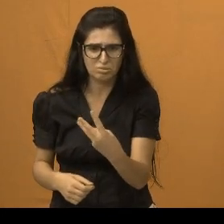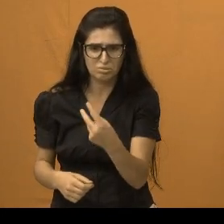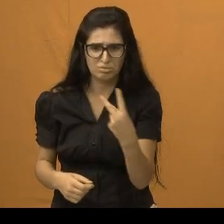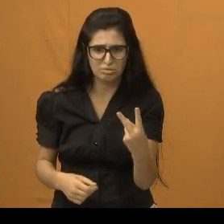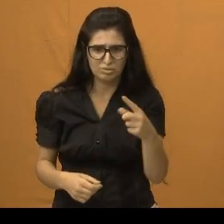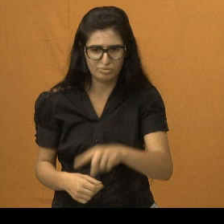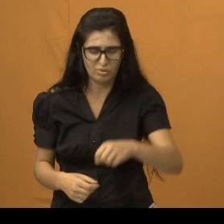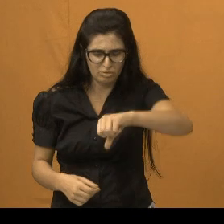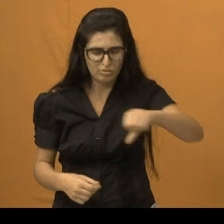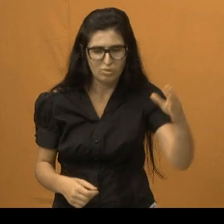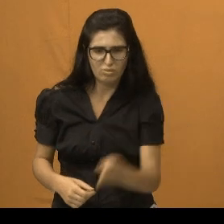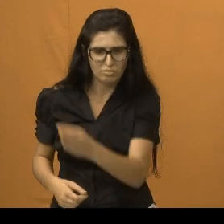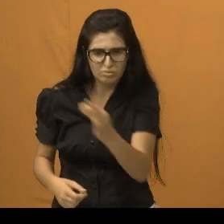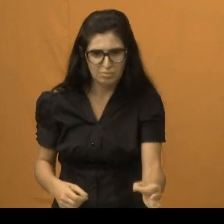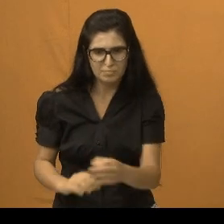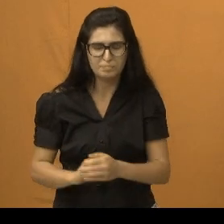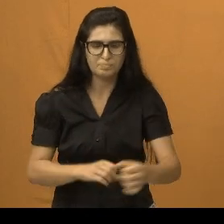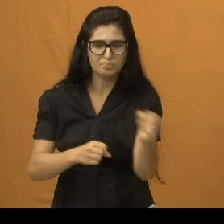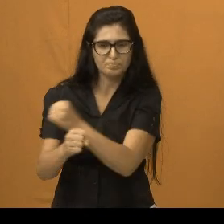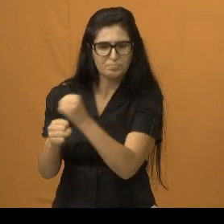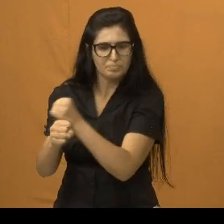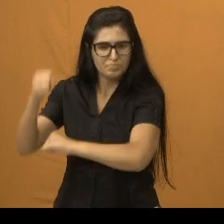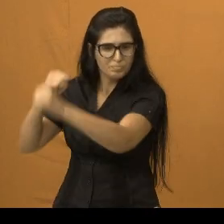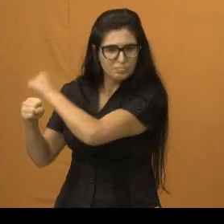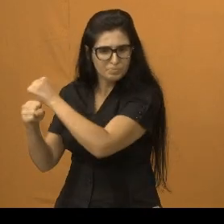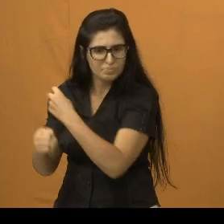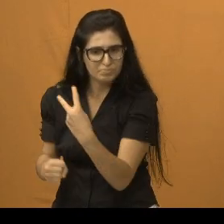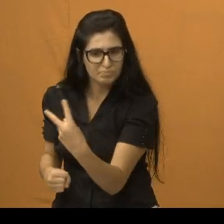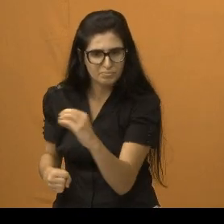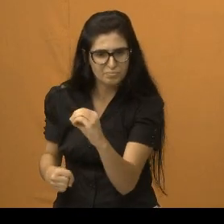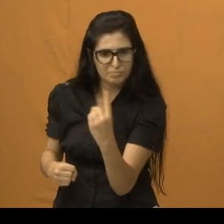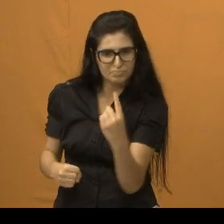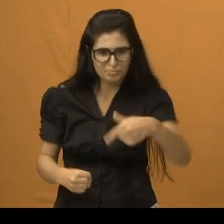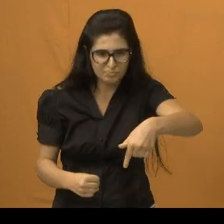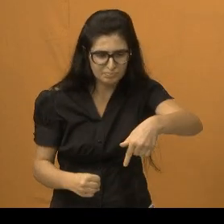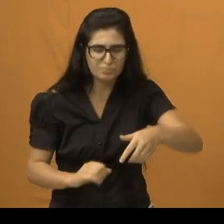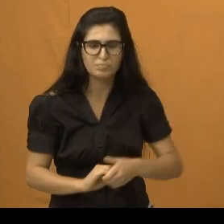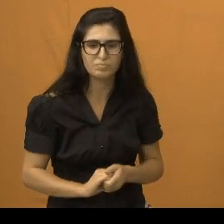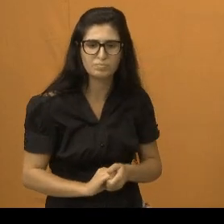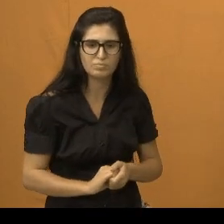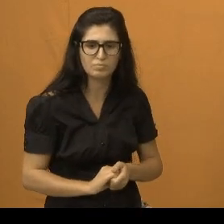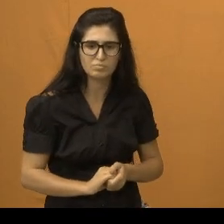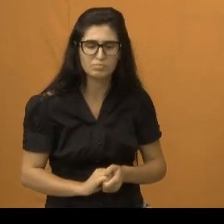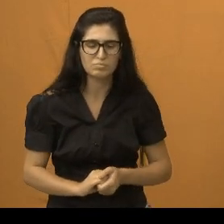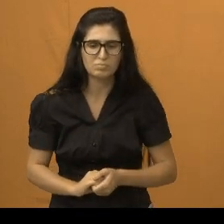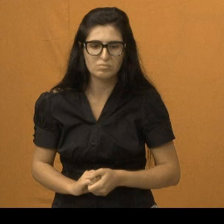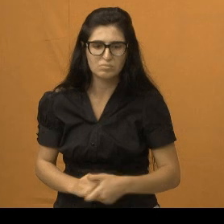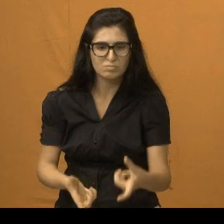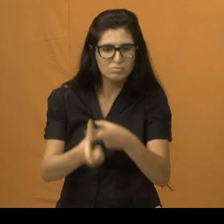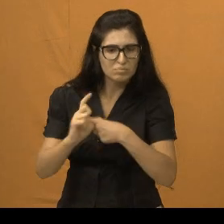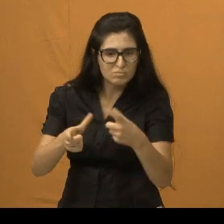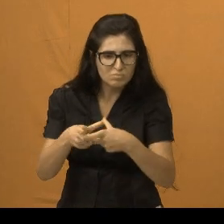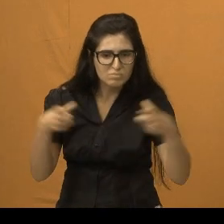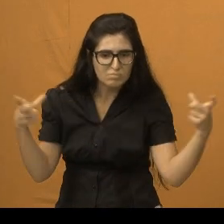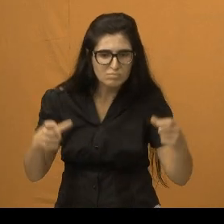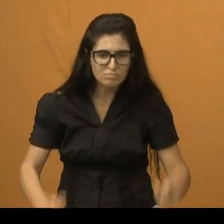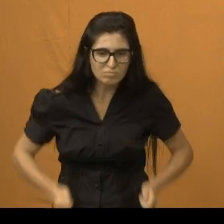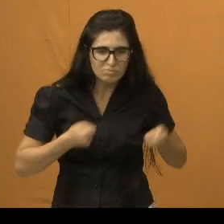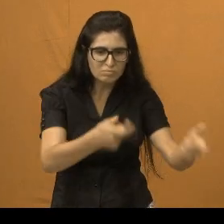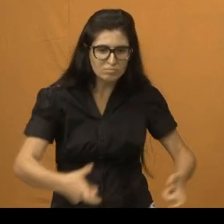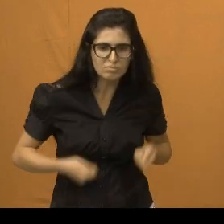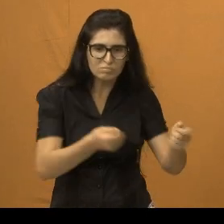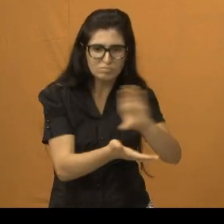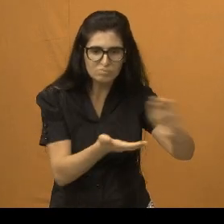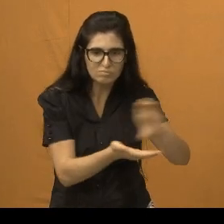32,99%. E no exercício de 2017, até mesmo com uma receita maior, né, teve um gasto